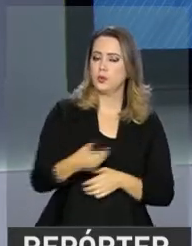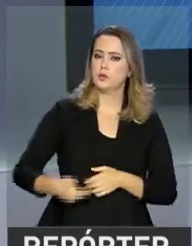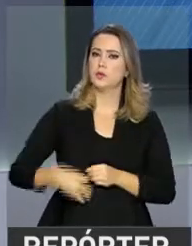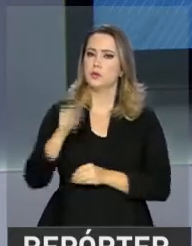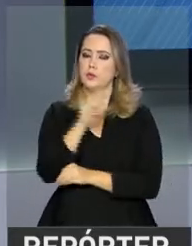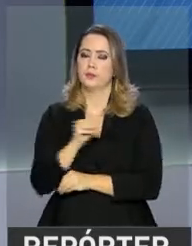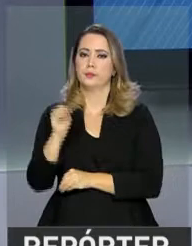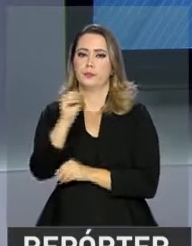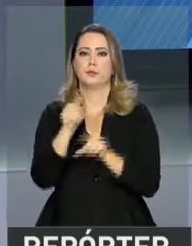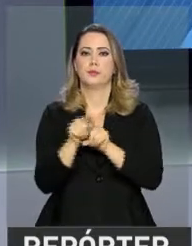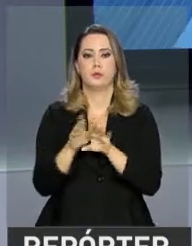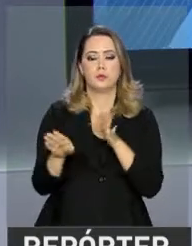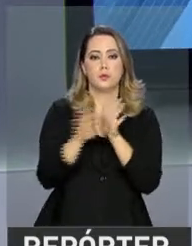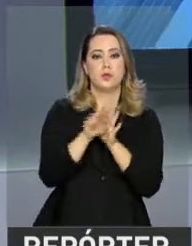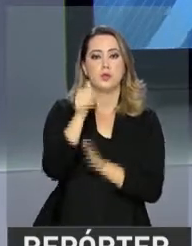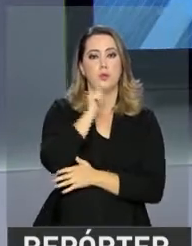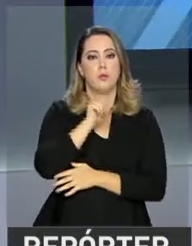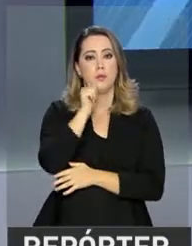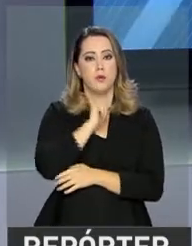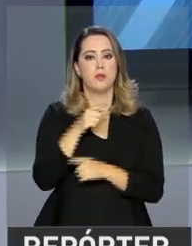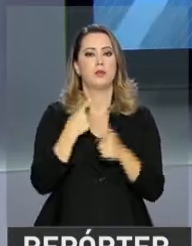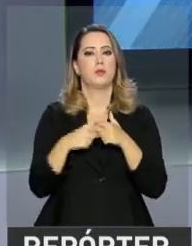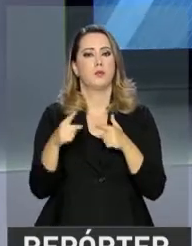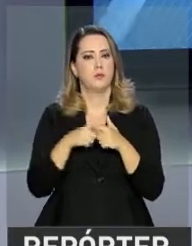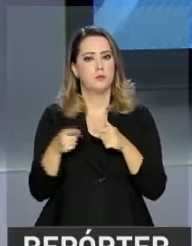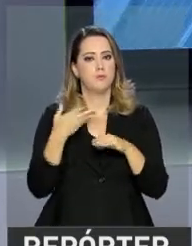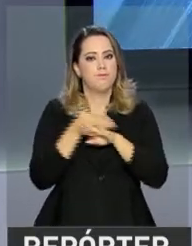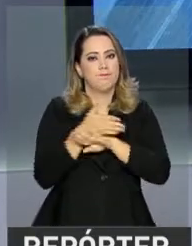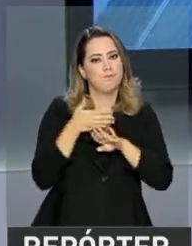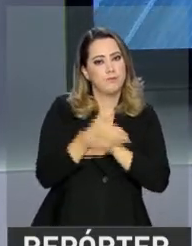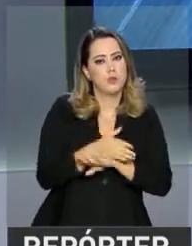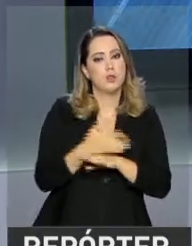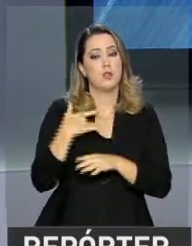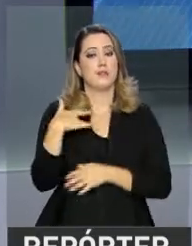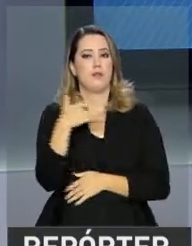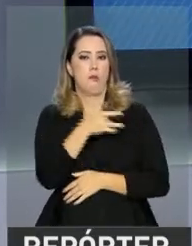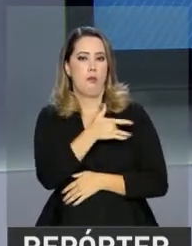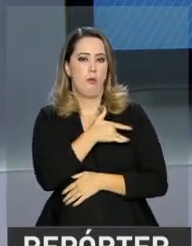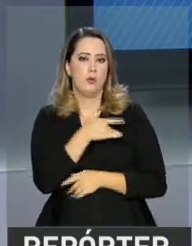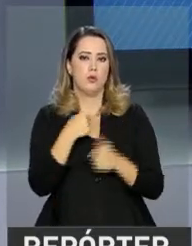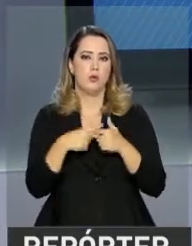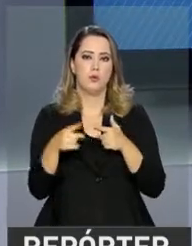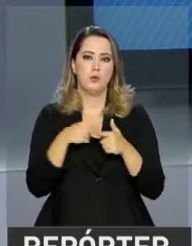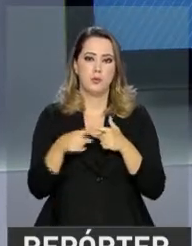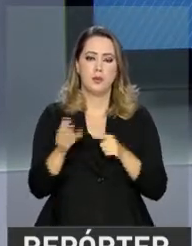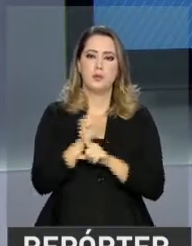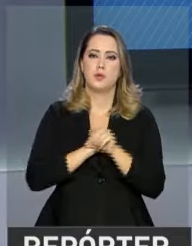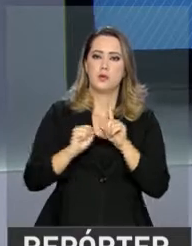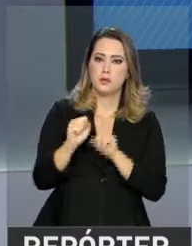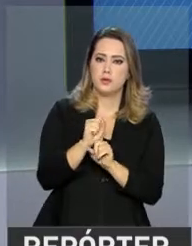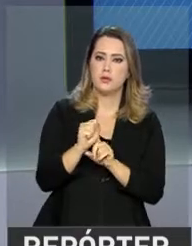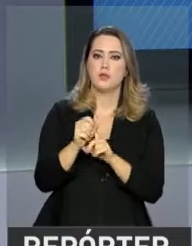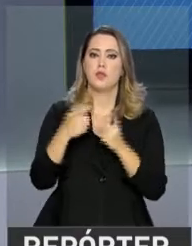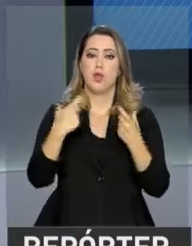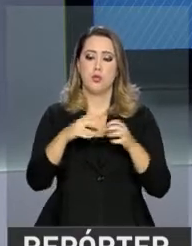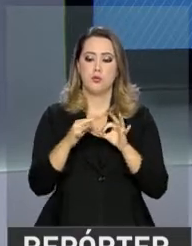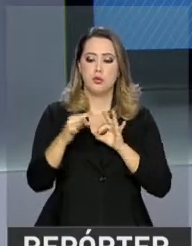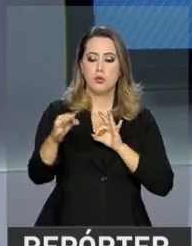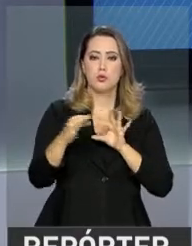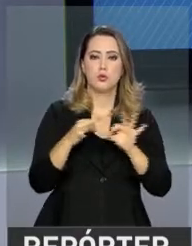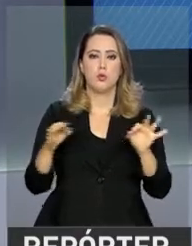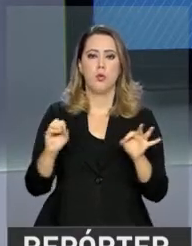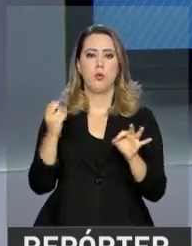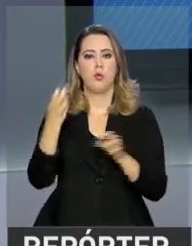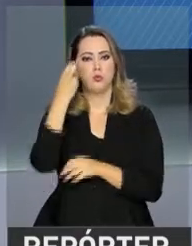chegue a mulheres com dificuldade de acesso às ações de saúde por conta de barreiras sociais e geográficas ou